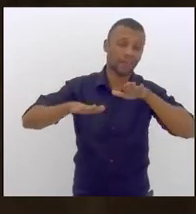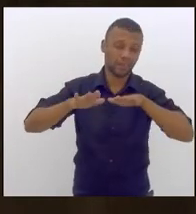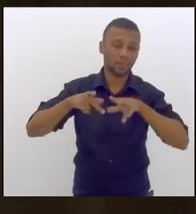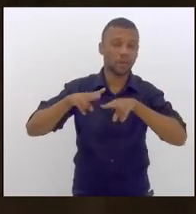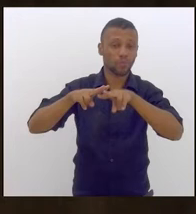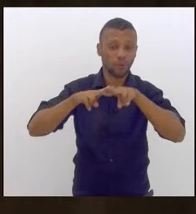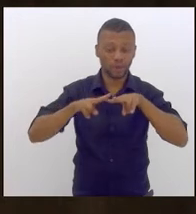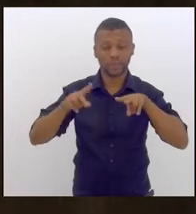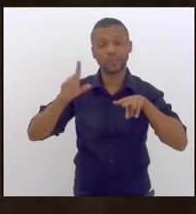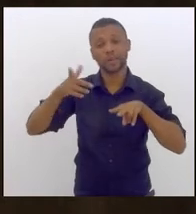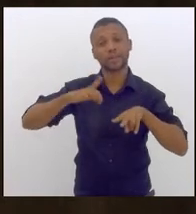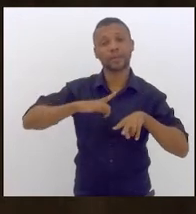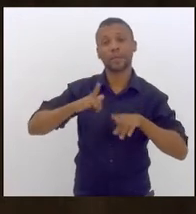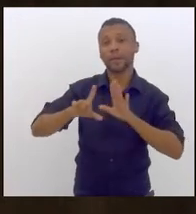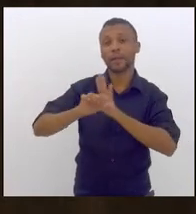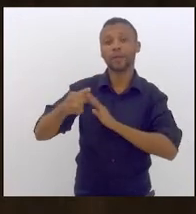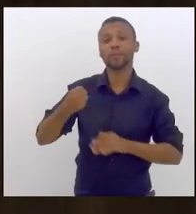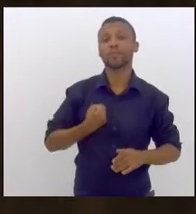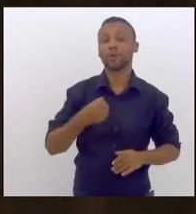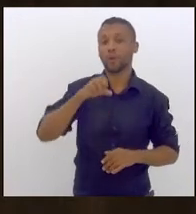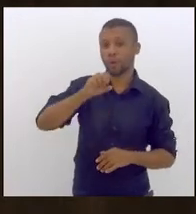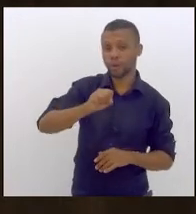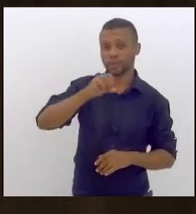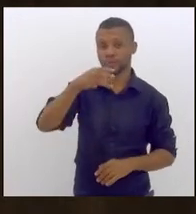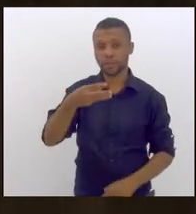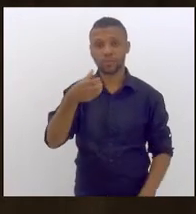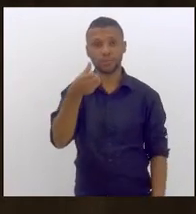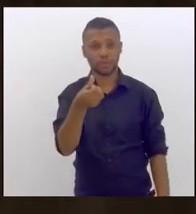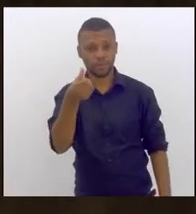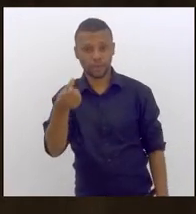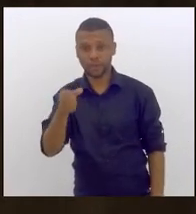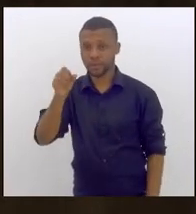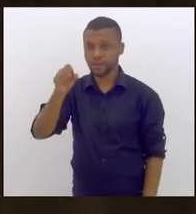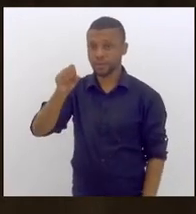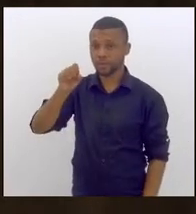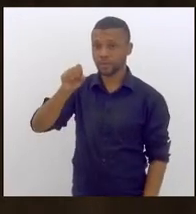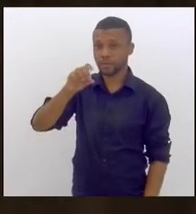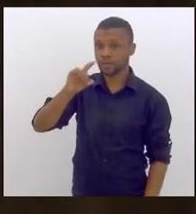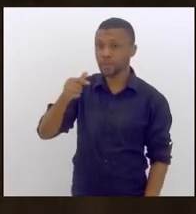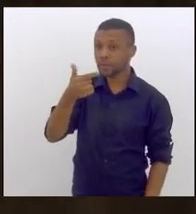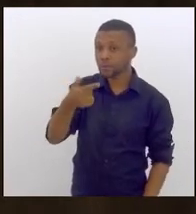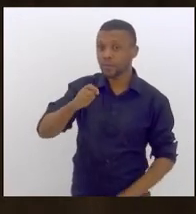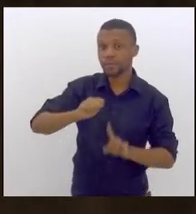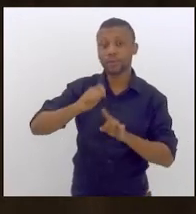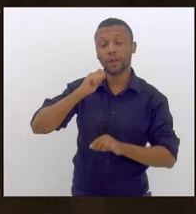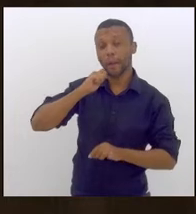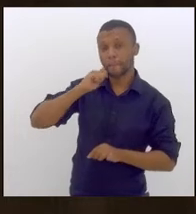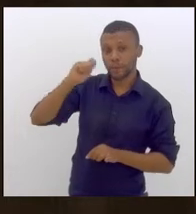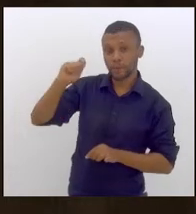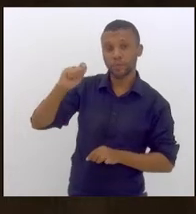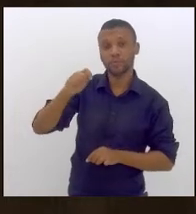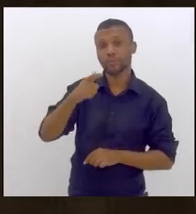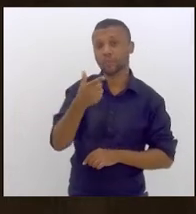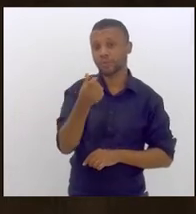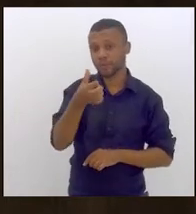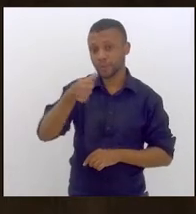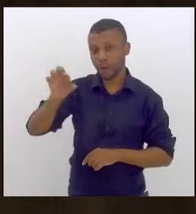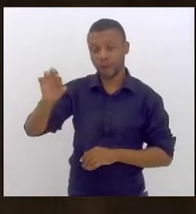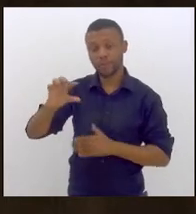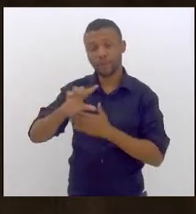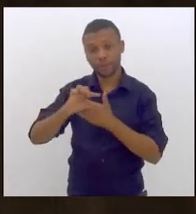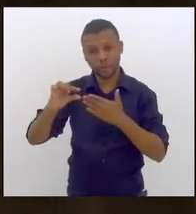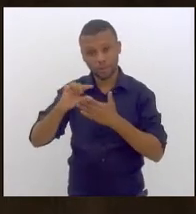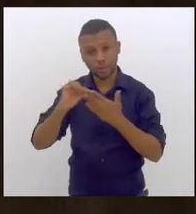número 8366, de 2 de abril de 2019, de autoria dos deputados Nivaldo Mulim, Carlos Mink,